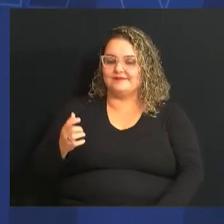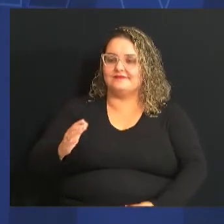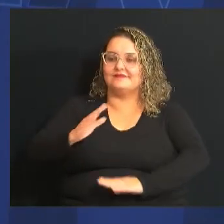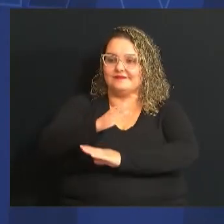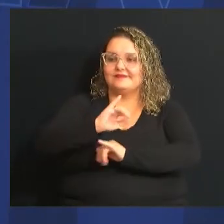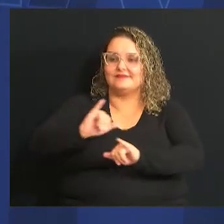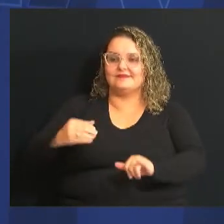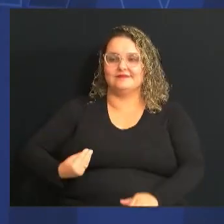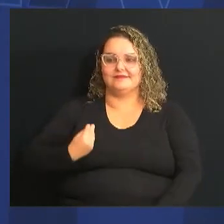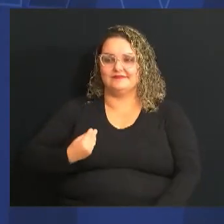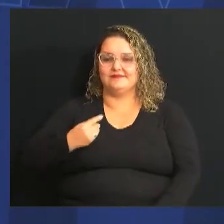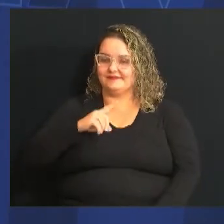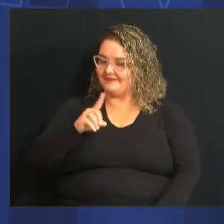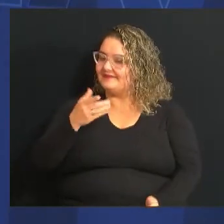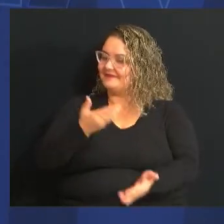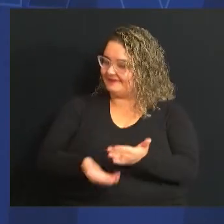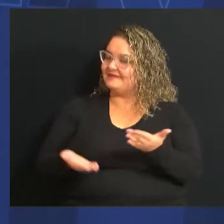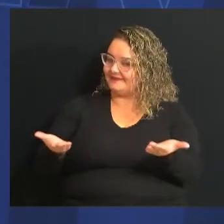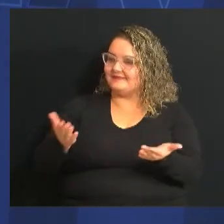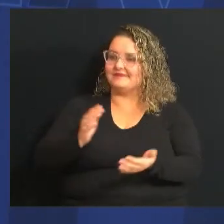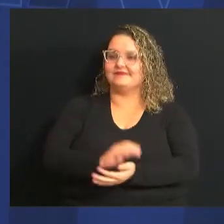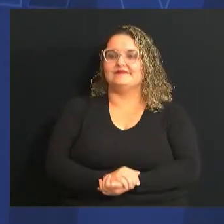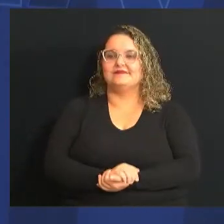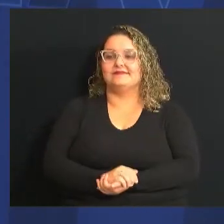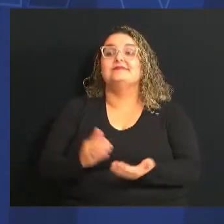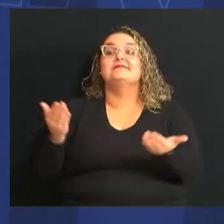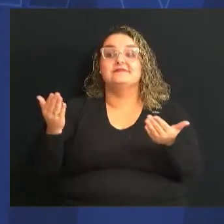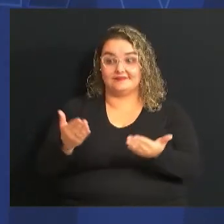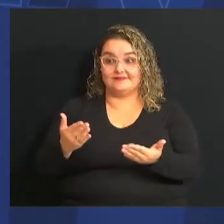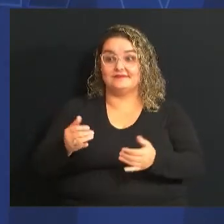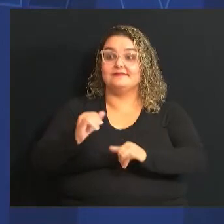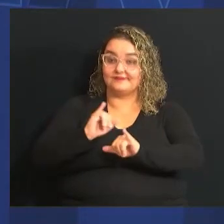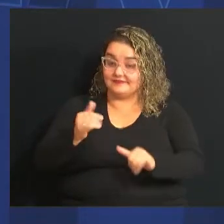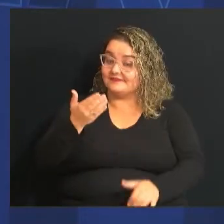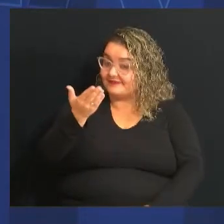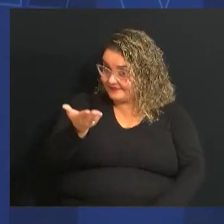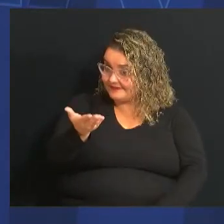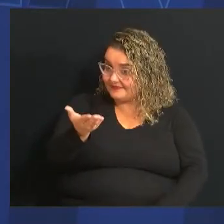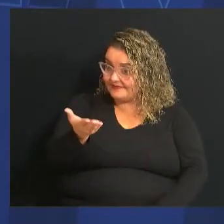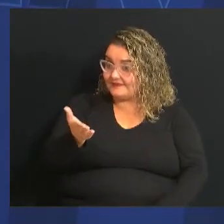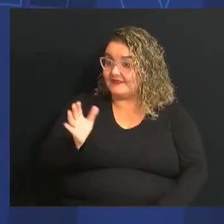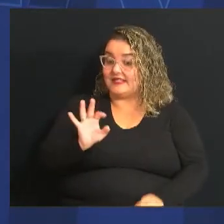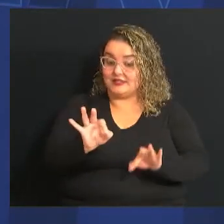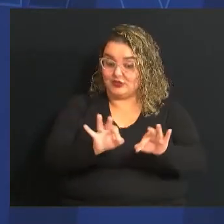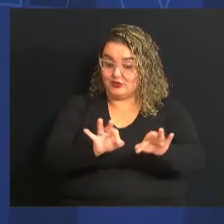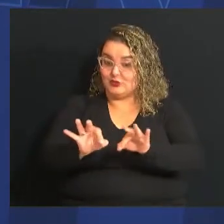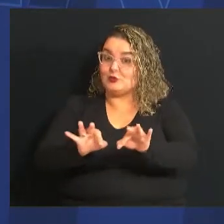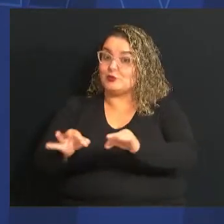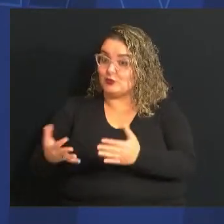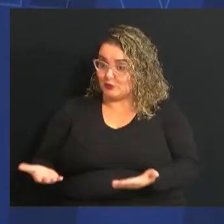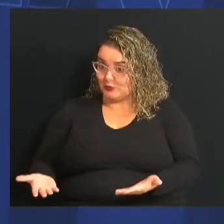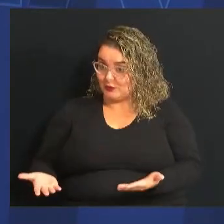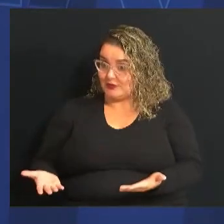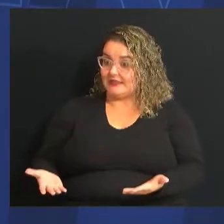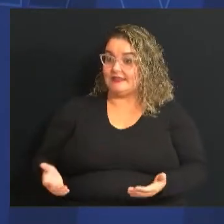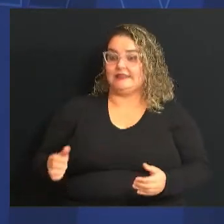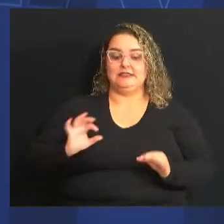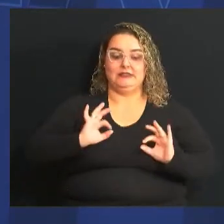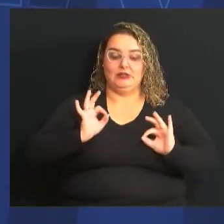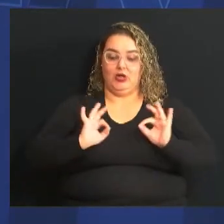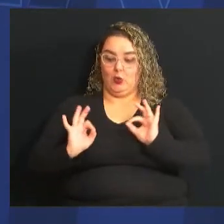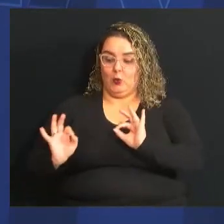da parceria que a Comissão da Verdade tem com a Câmara Municipal, na gestão do advogado